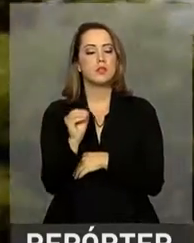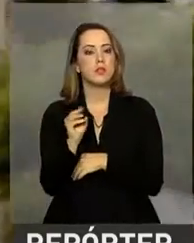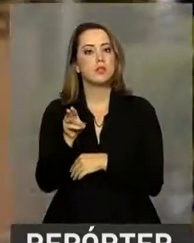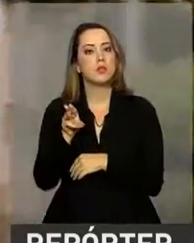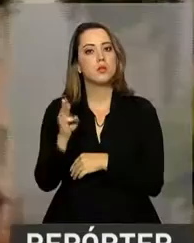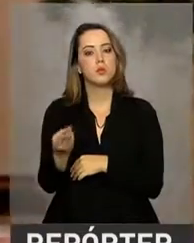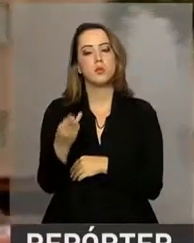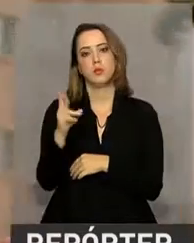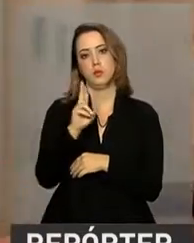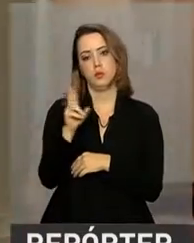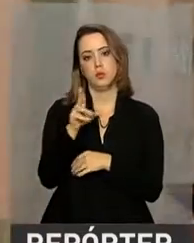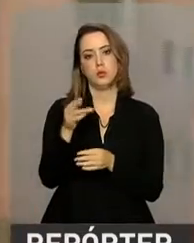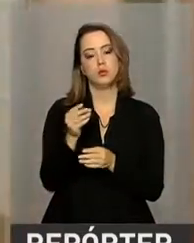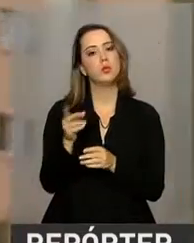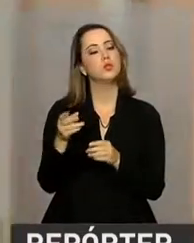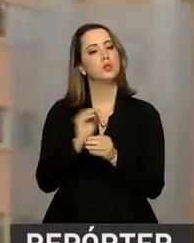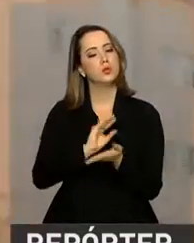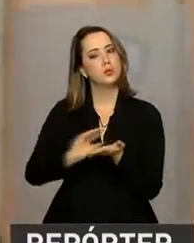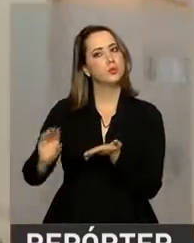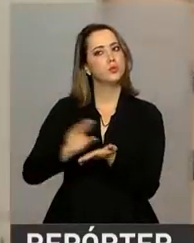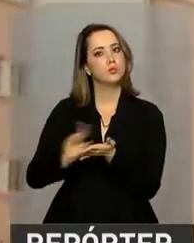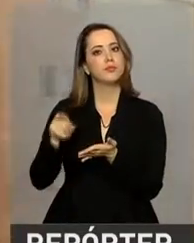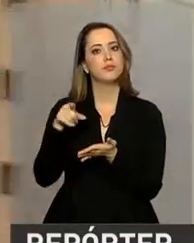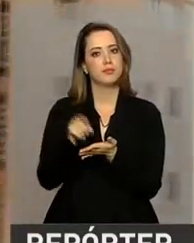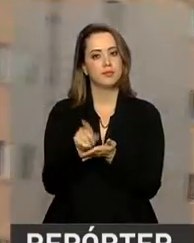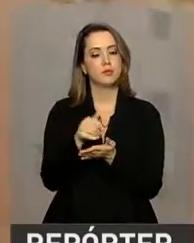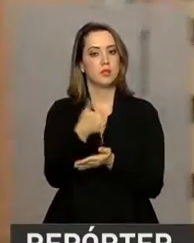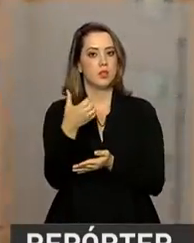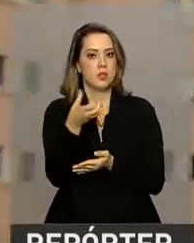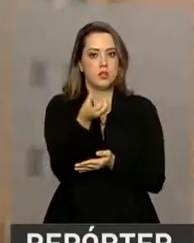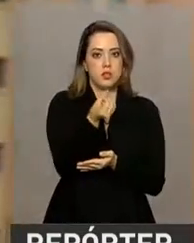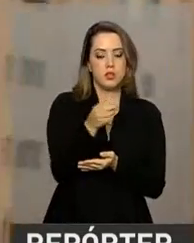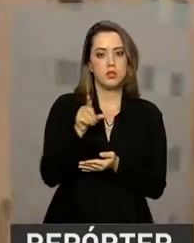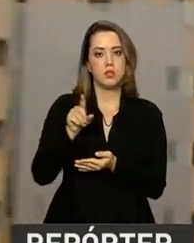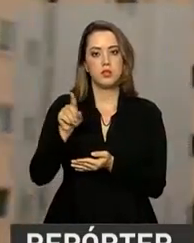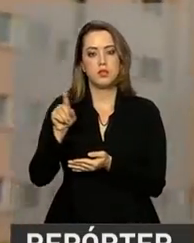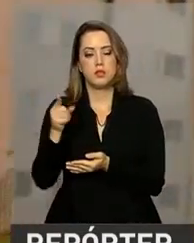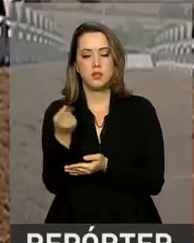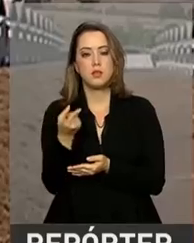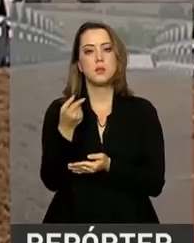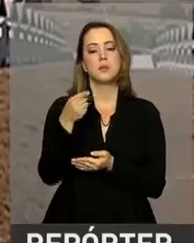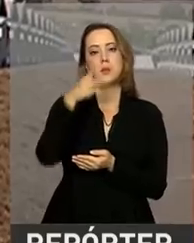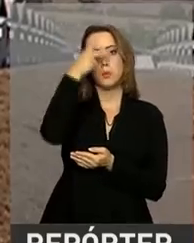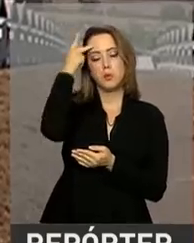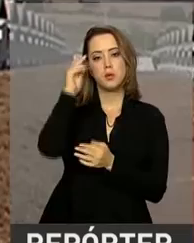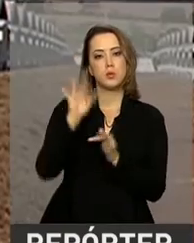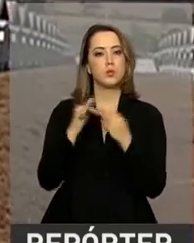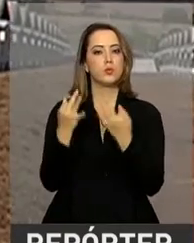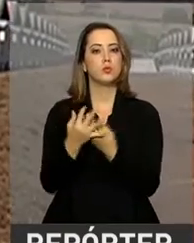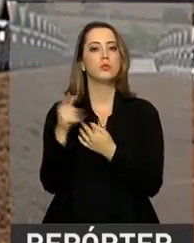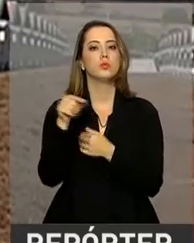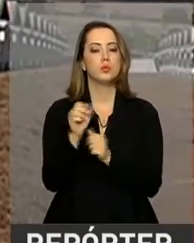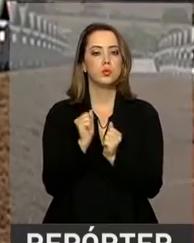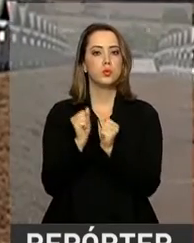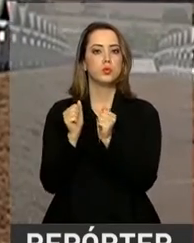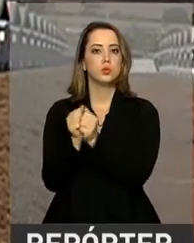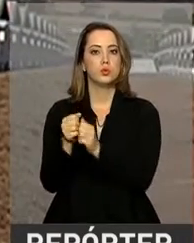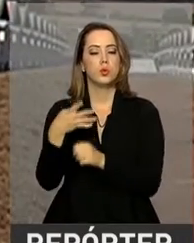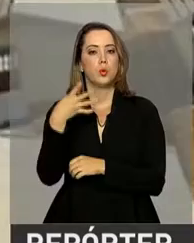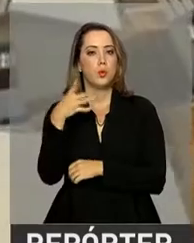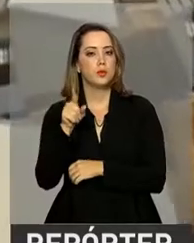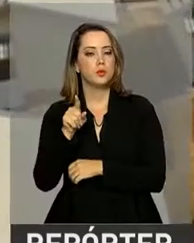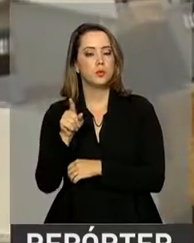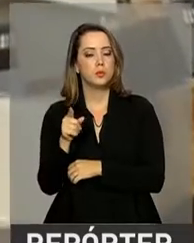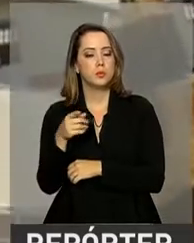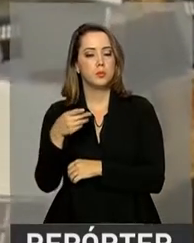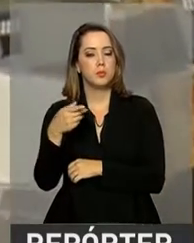em investimentos. No total, 16 mil pessoas devem ser atendidas com as 4.232 moradias